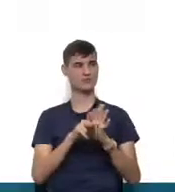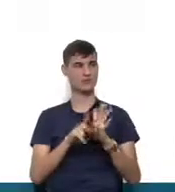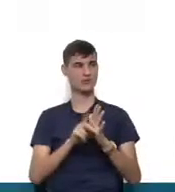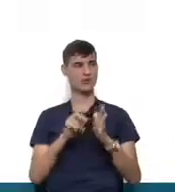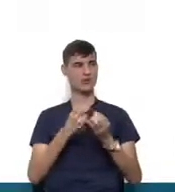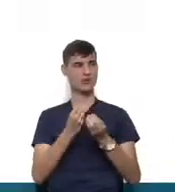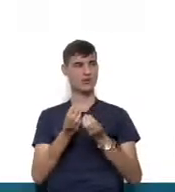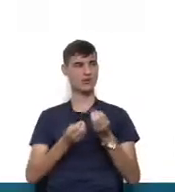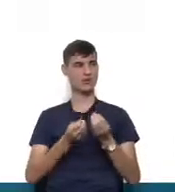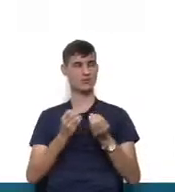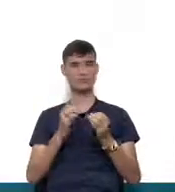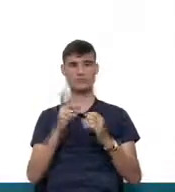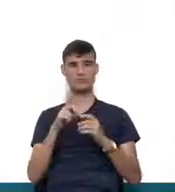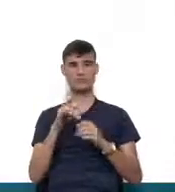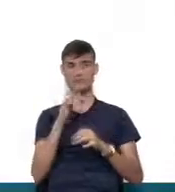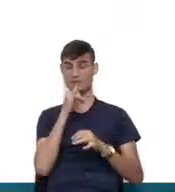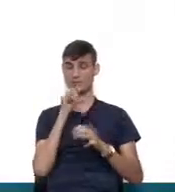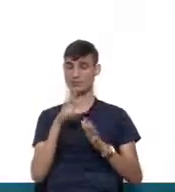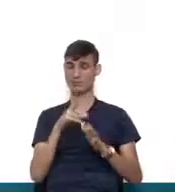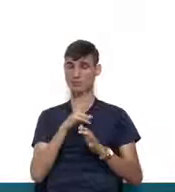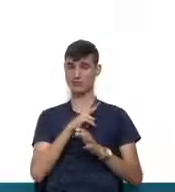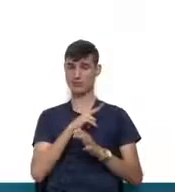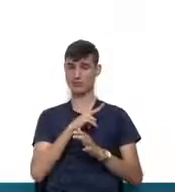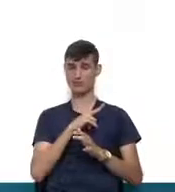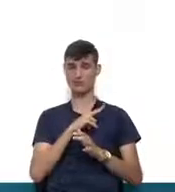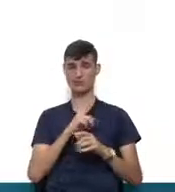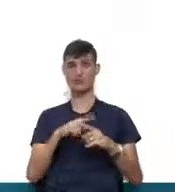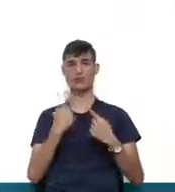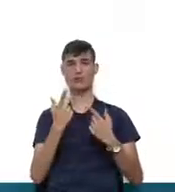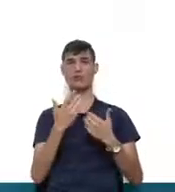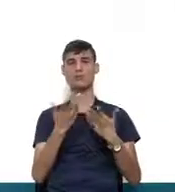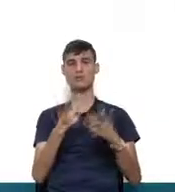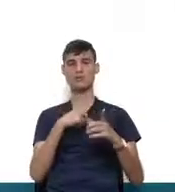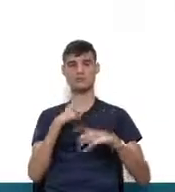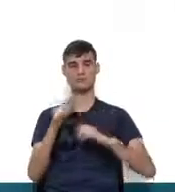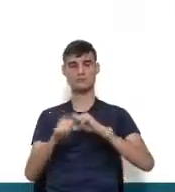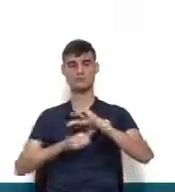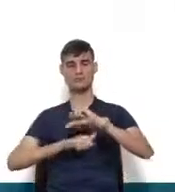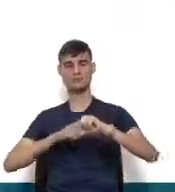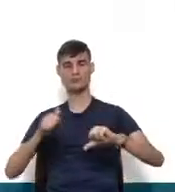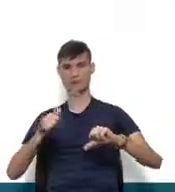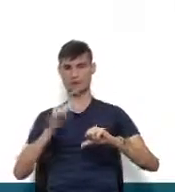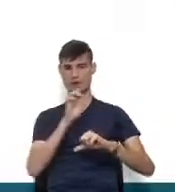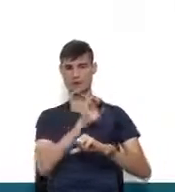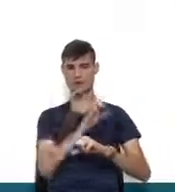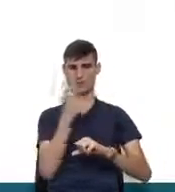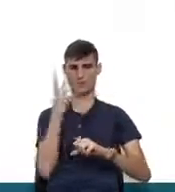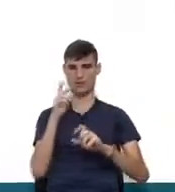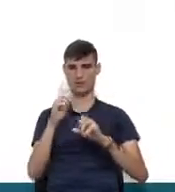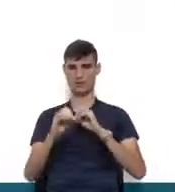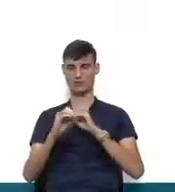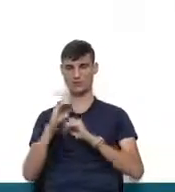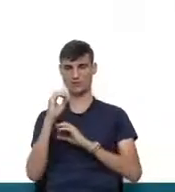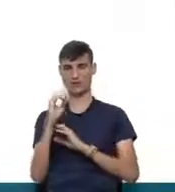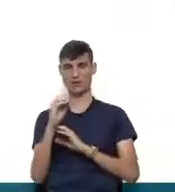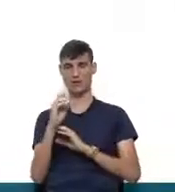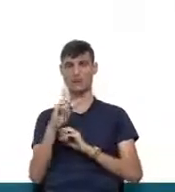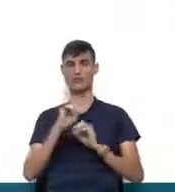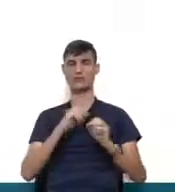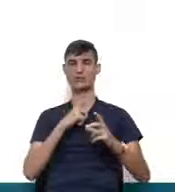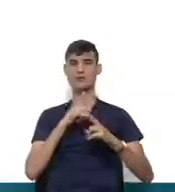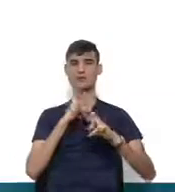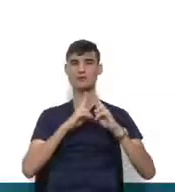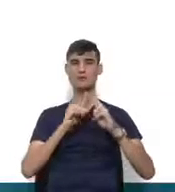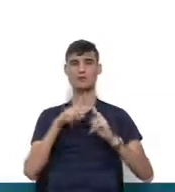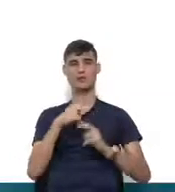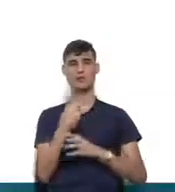para este exemplo particular. E quando a gente faz a substituição de e elevado a 0, ele vai dar